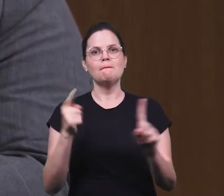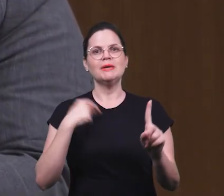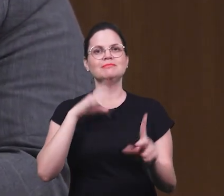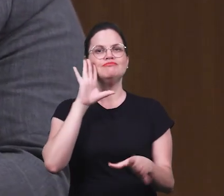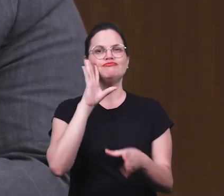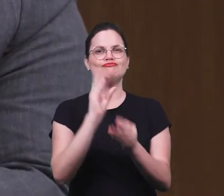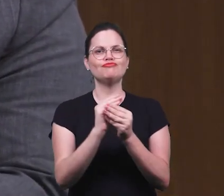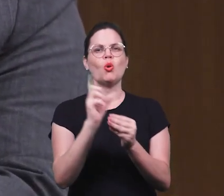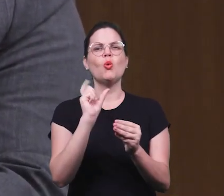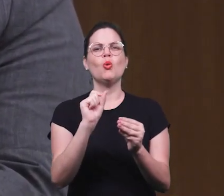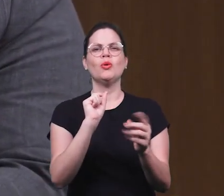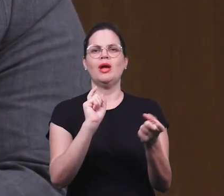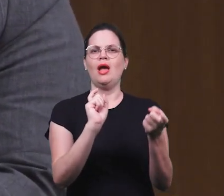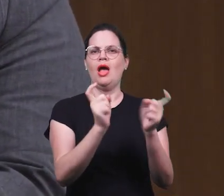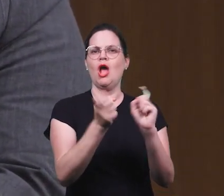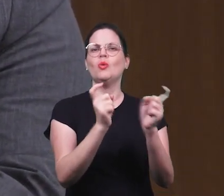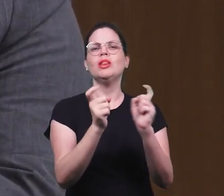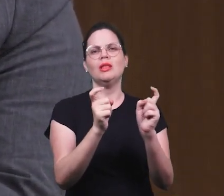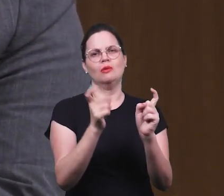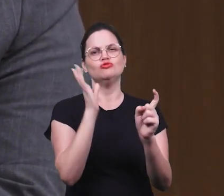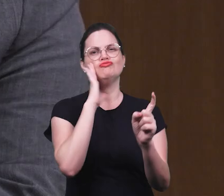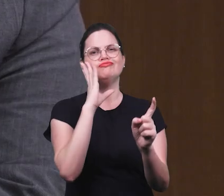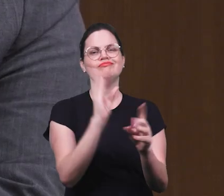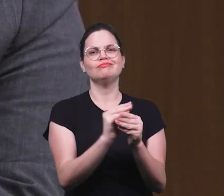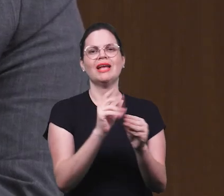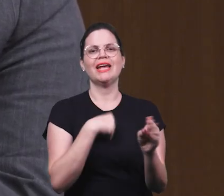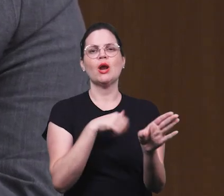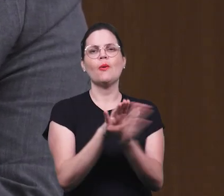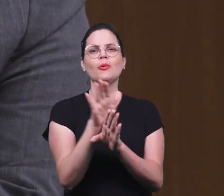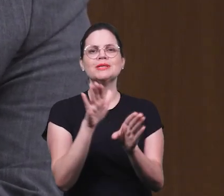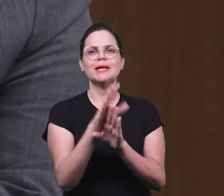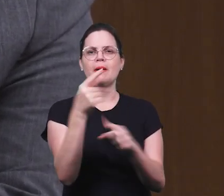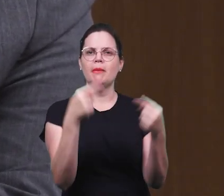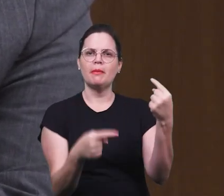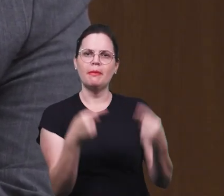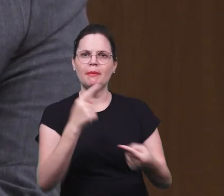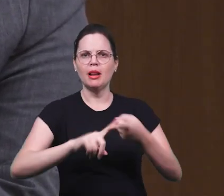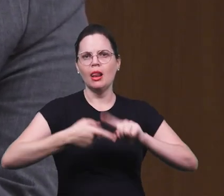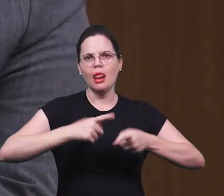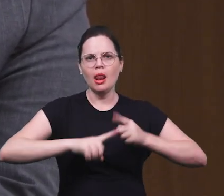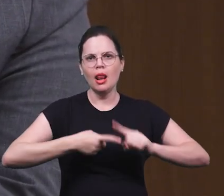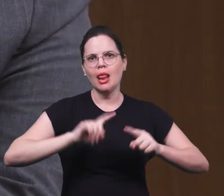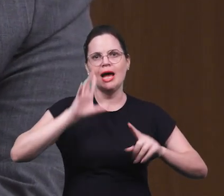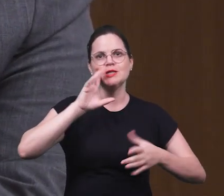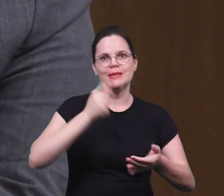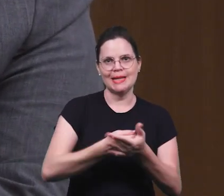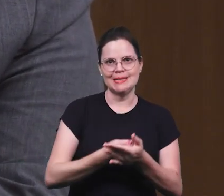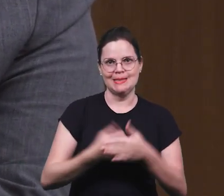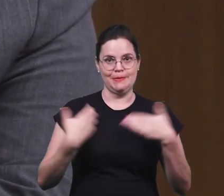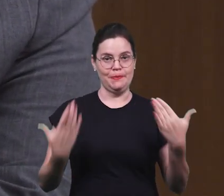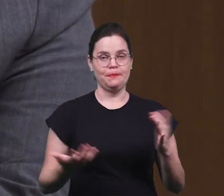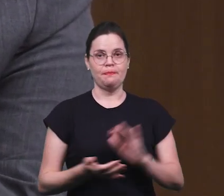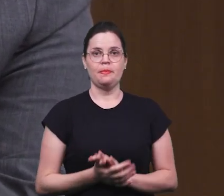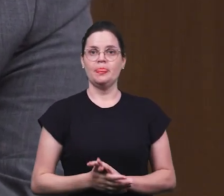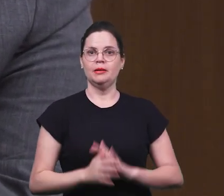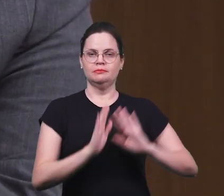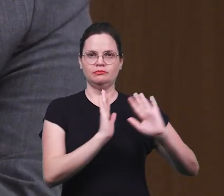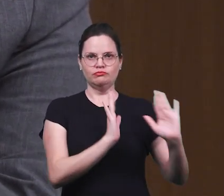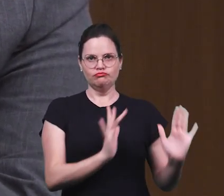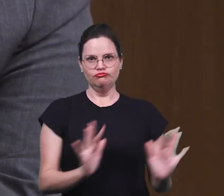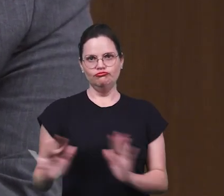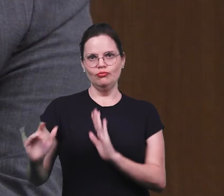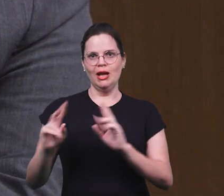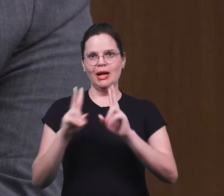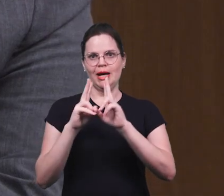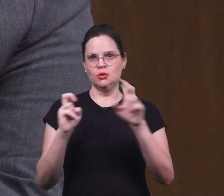que designava adequadamente aquilo que estava acontecendo naquele momento. E uma pequena observação, ao longo da história do cristianismo, nós vamos